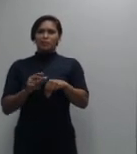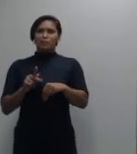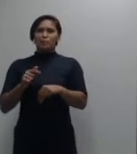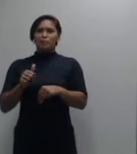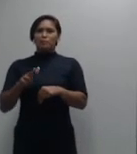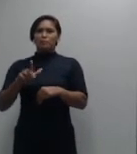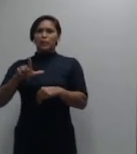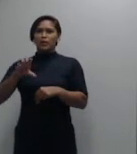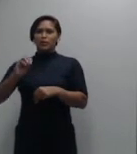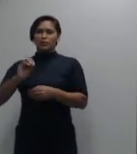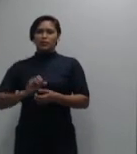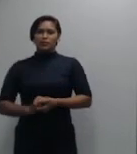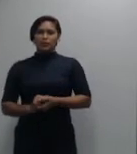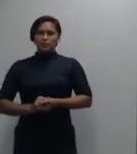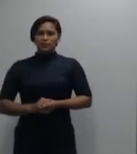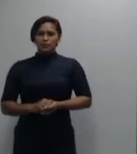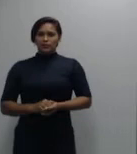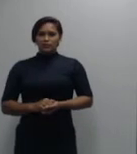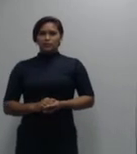sanseverino